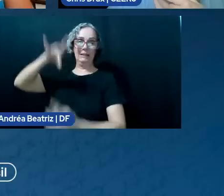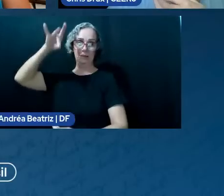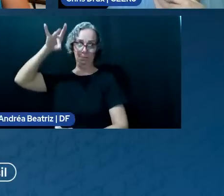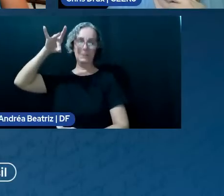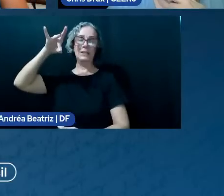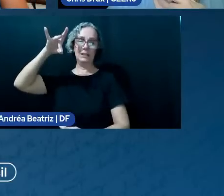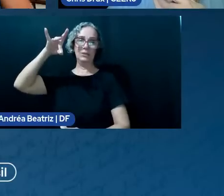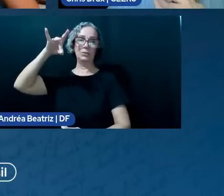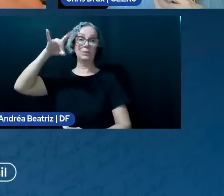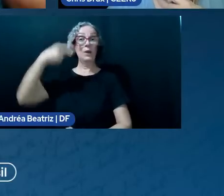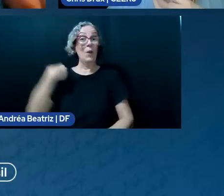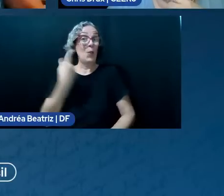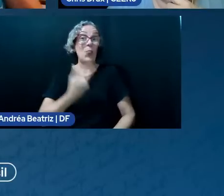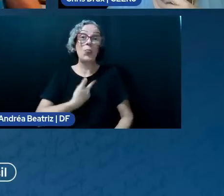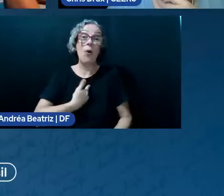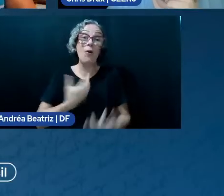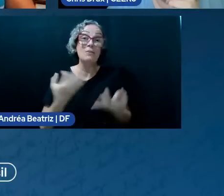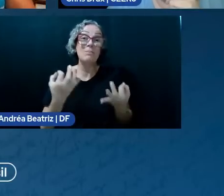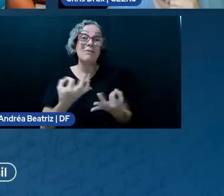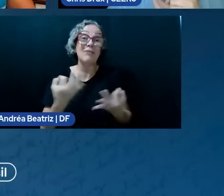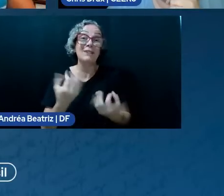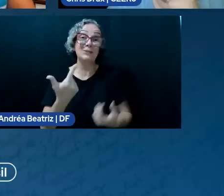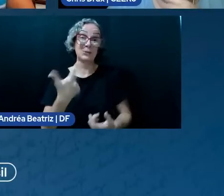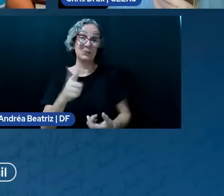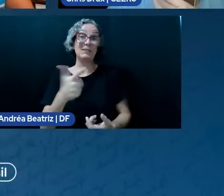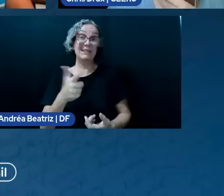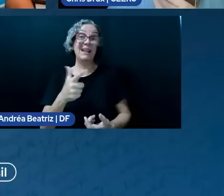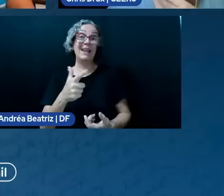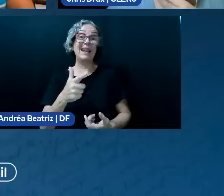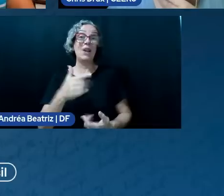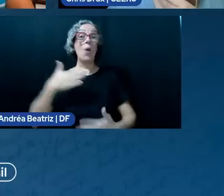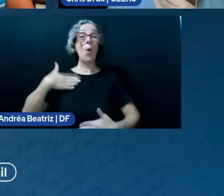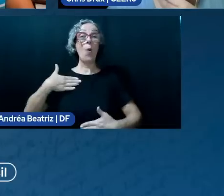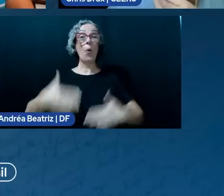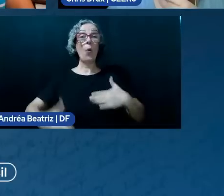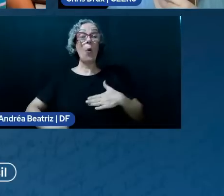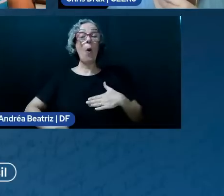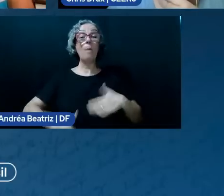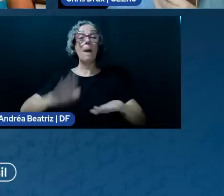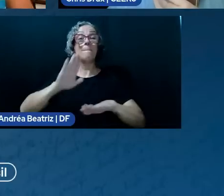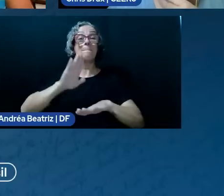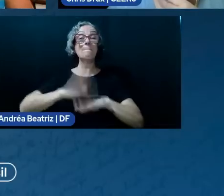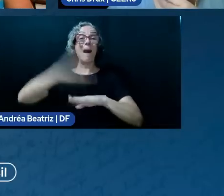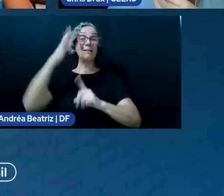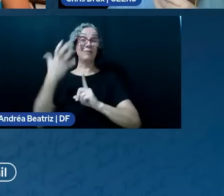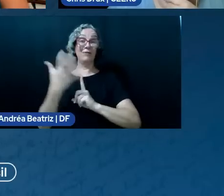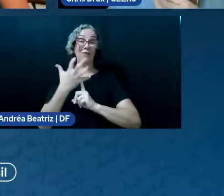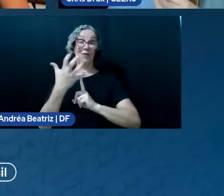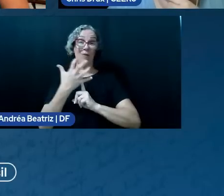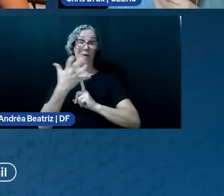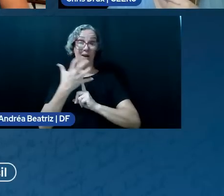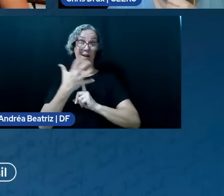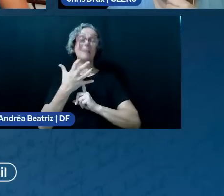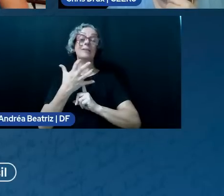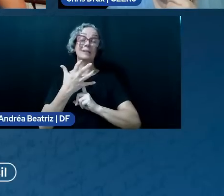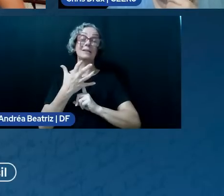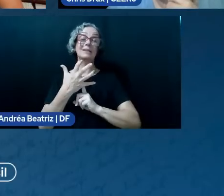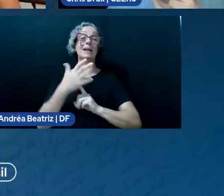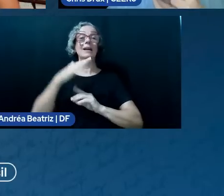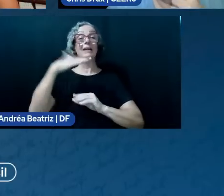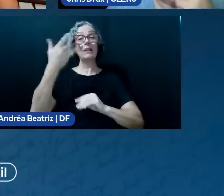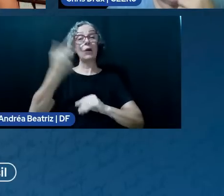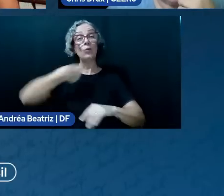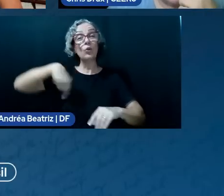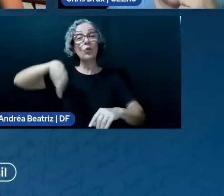da matéria é muito maior do que o apelo espiritual. Então, na faixa evolutiva que nós